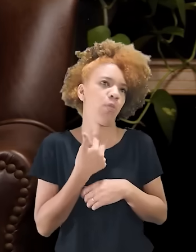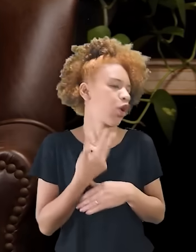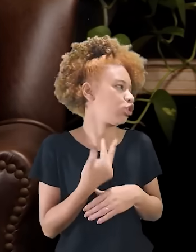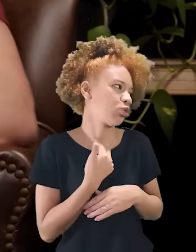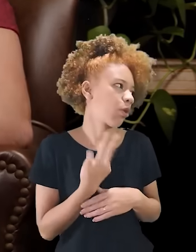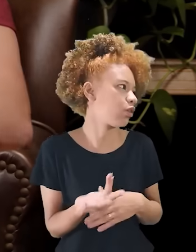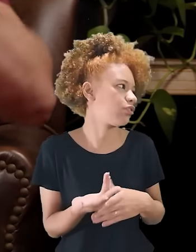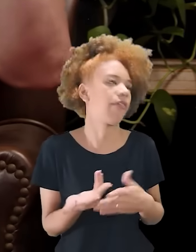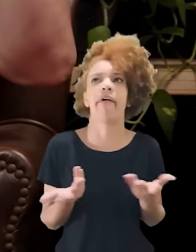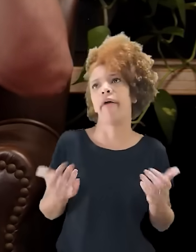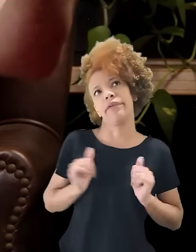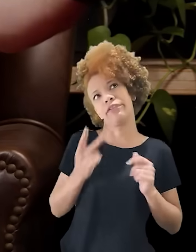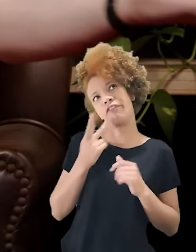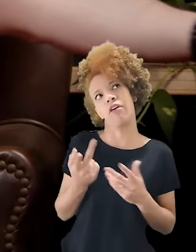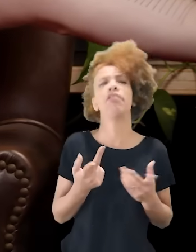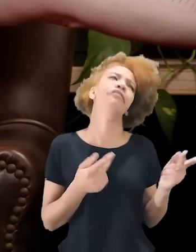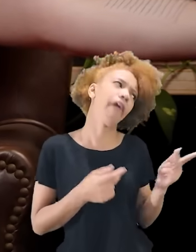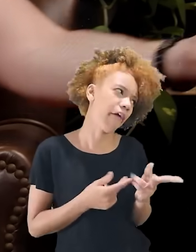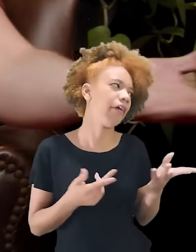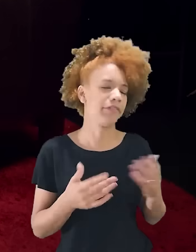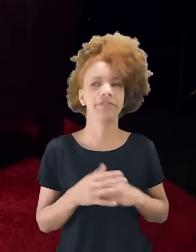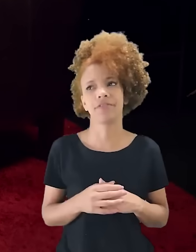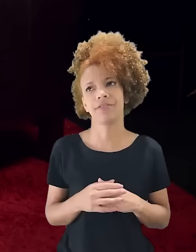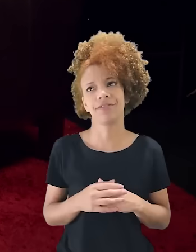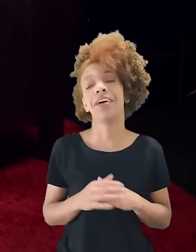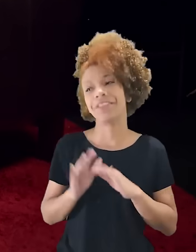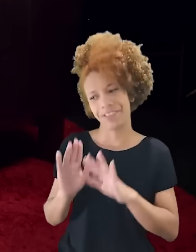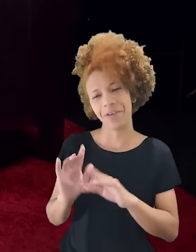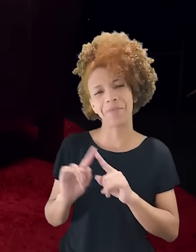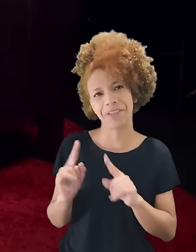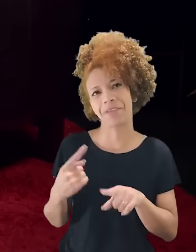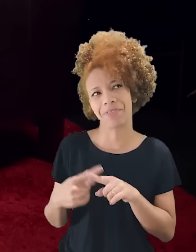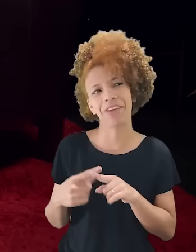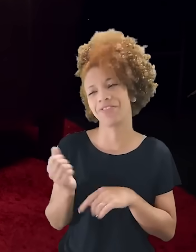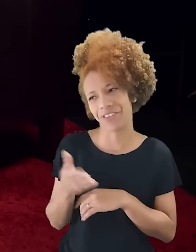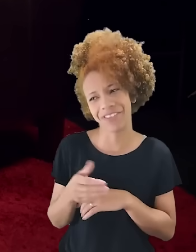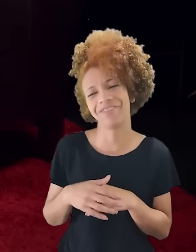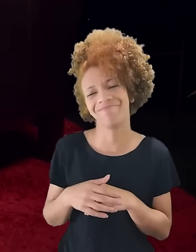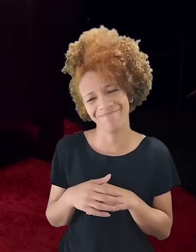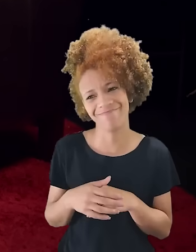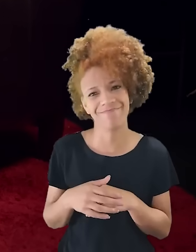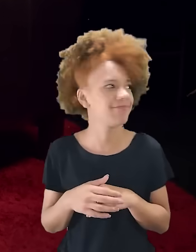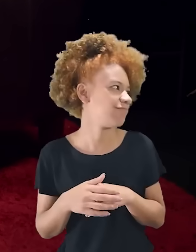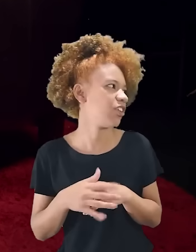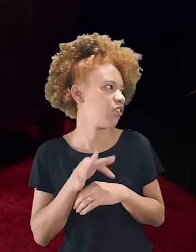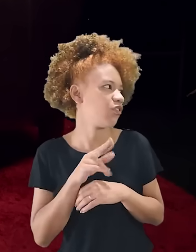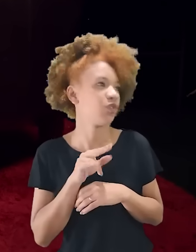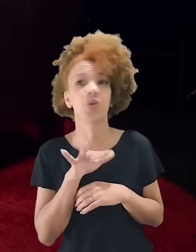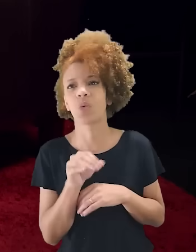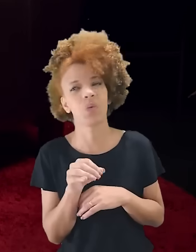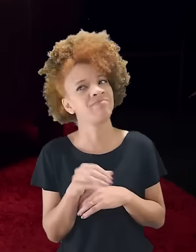pode fazer isso você não pode fazer Será que eu falo a galera vai falar fala não cara mas eu porque é furúnculo deu